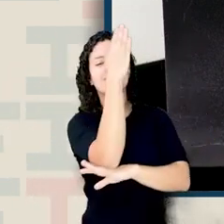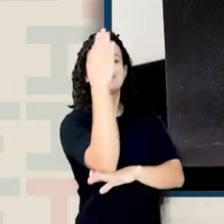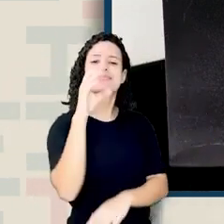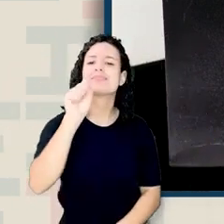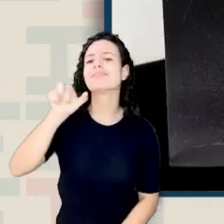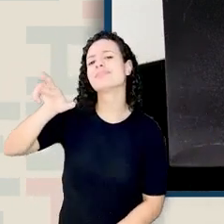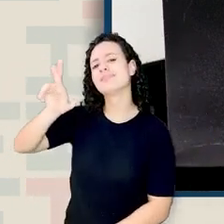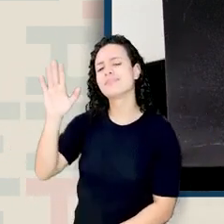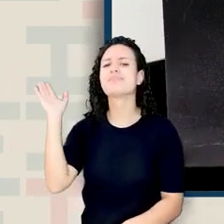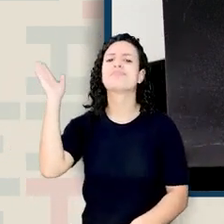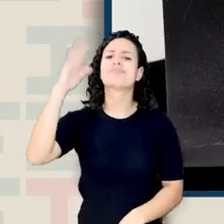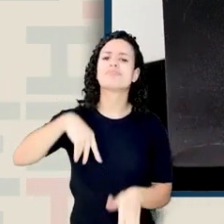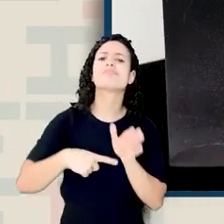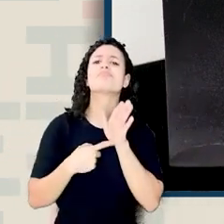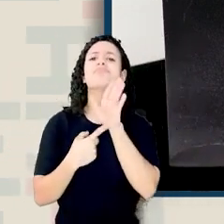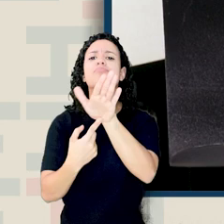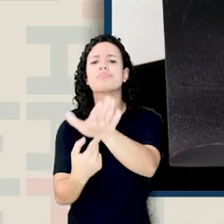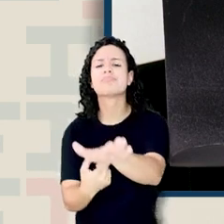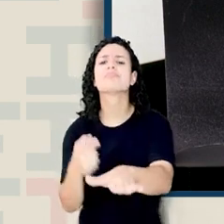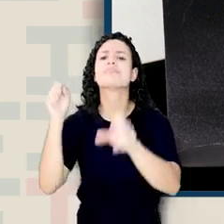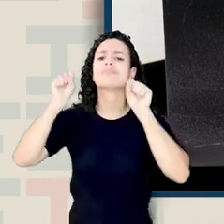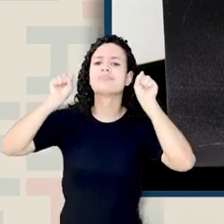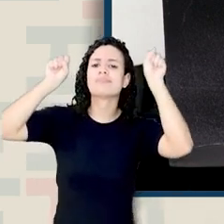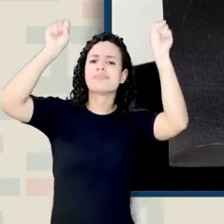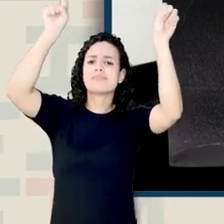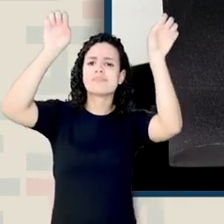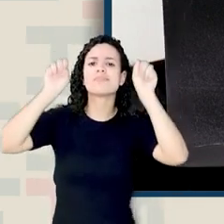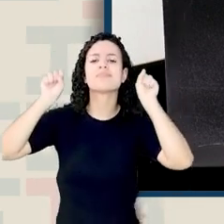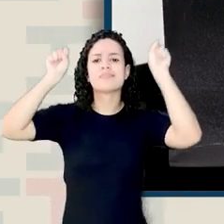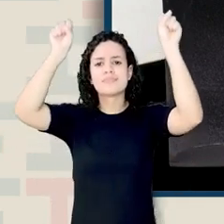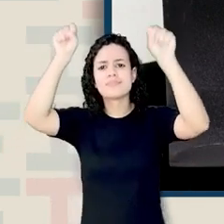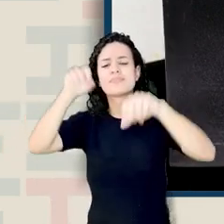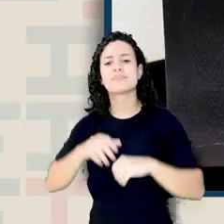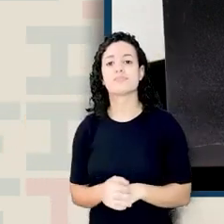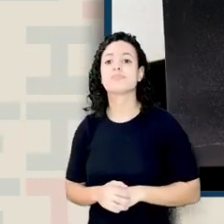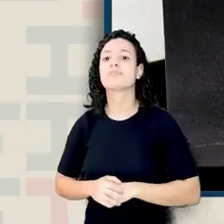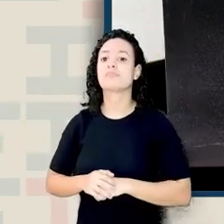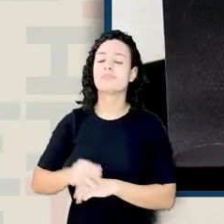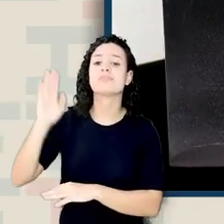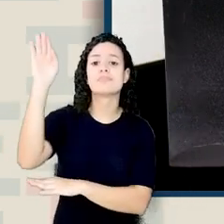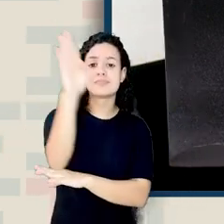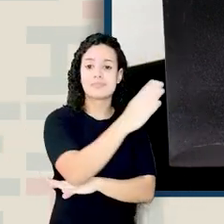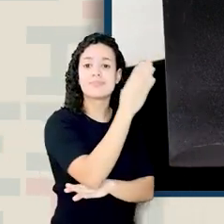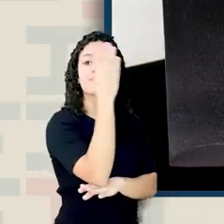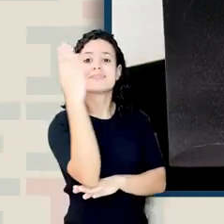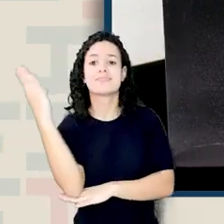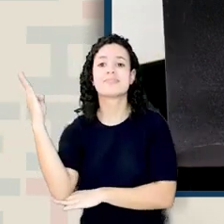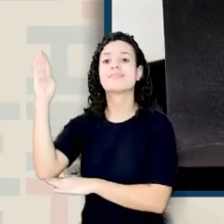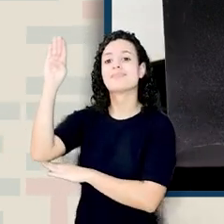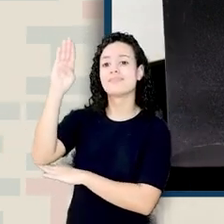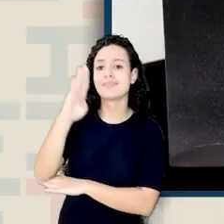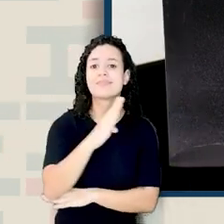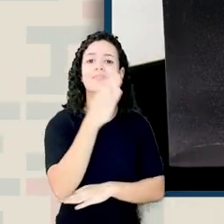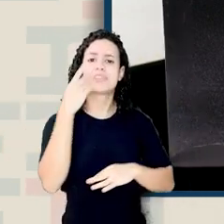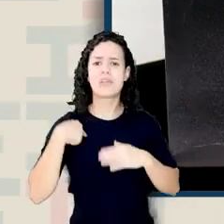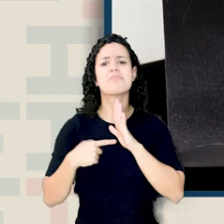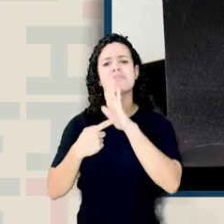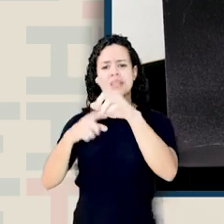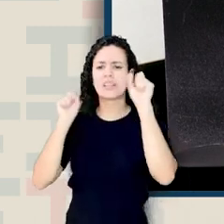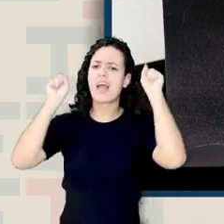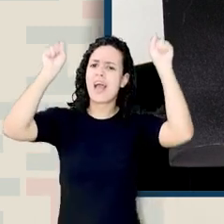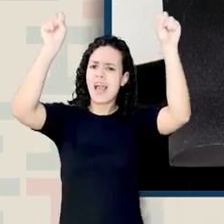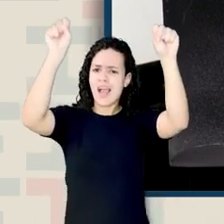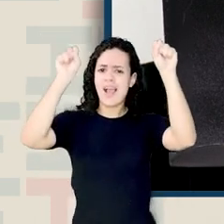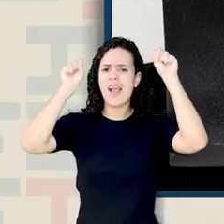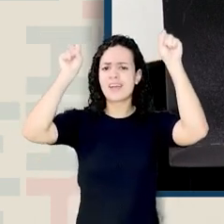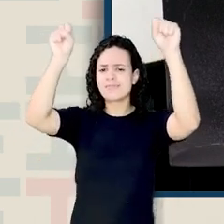Maracatu solá, eu vim me apresentar o Xangô, Xangô. Maracatu solá, eu vim me apresentar o Xangô,